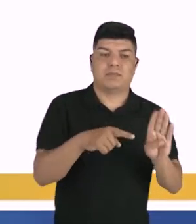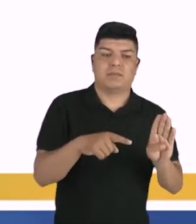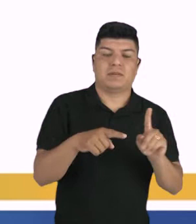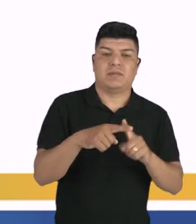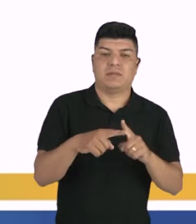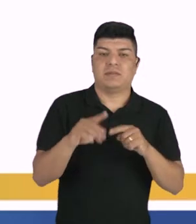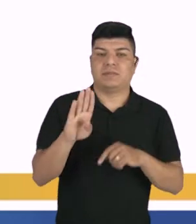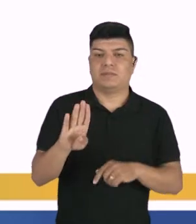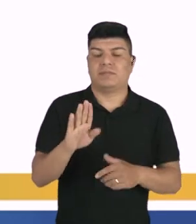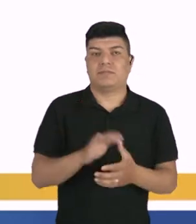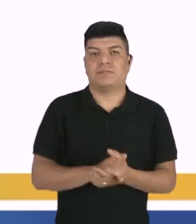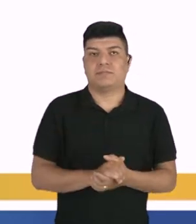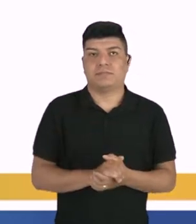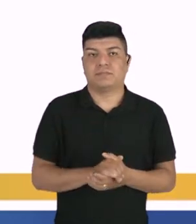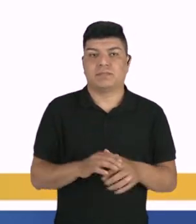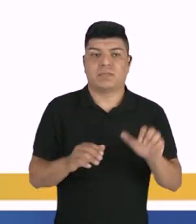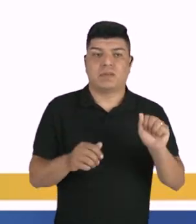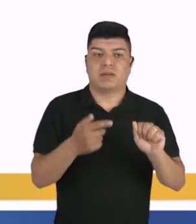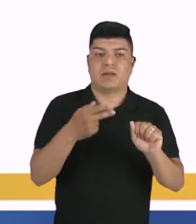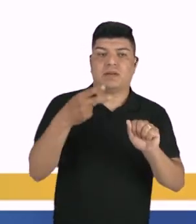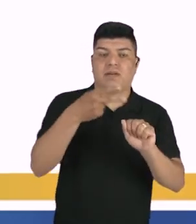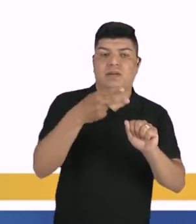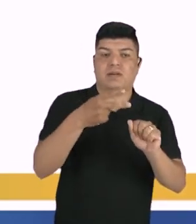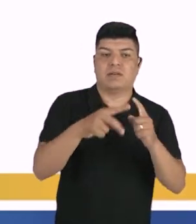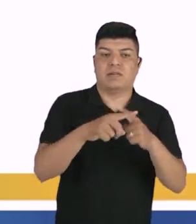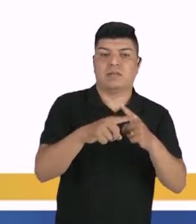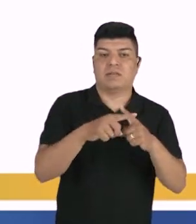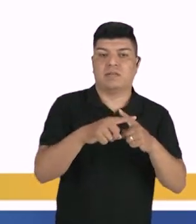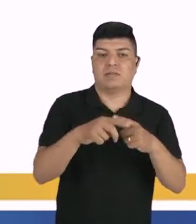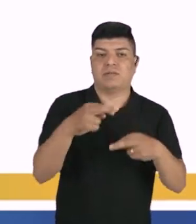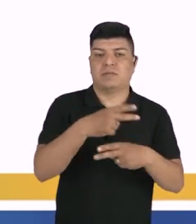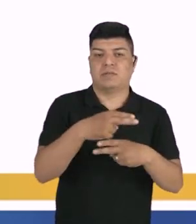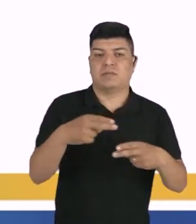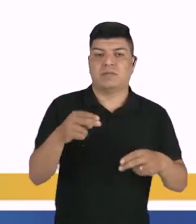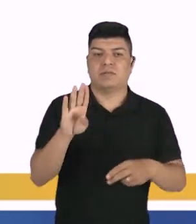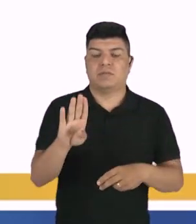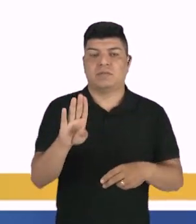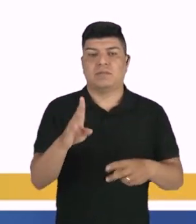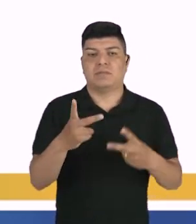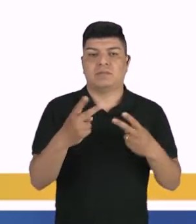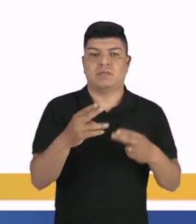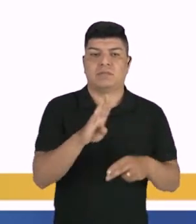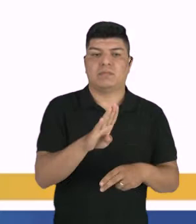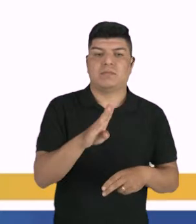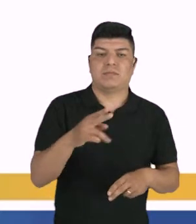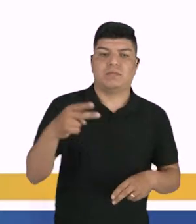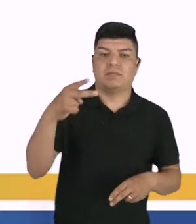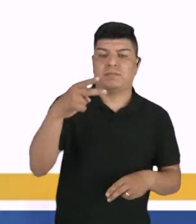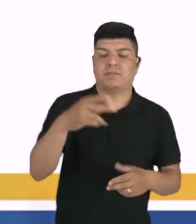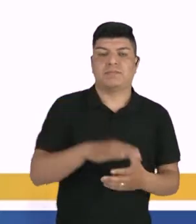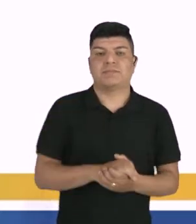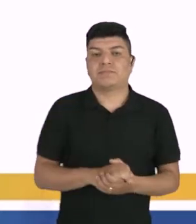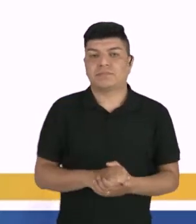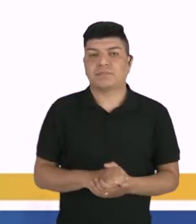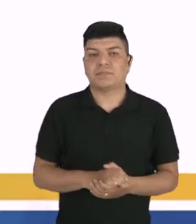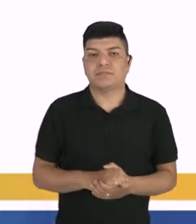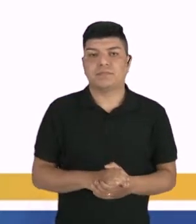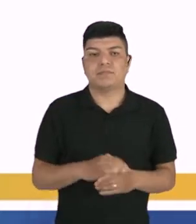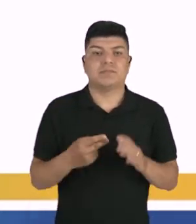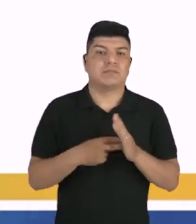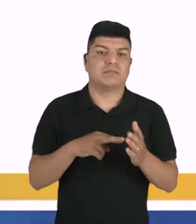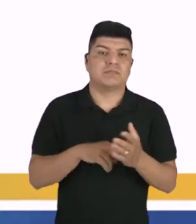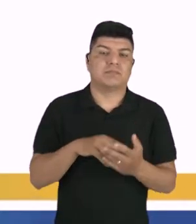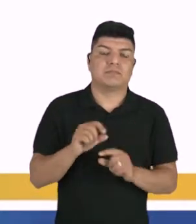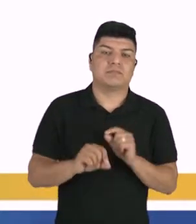B. A ao quadrado mais duas vezes o produto de A por B, mais B ao quadrado. Então, gente, o que isso